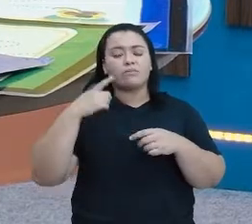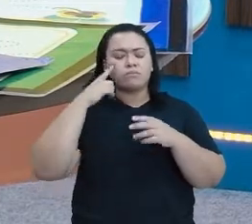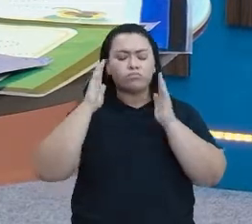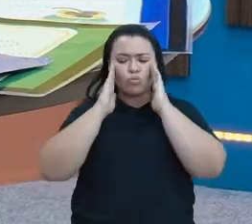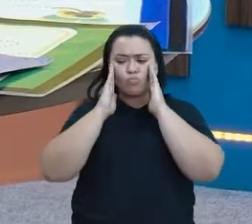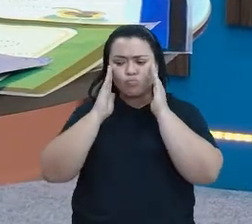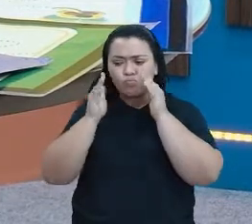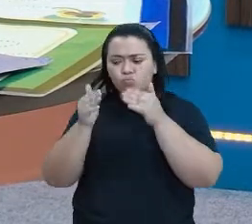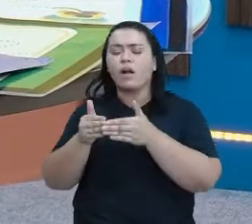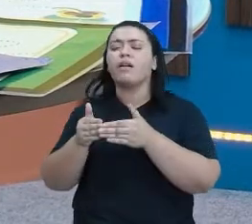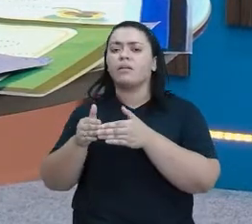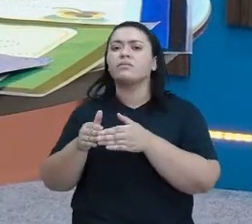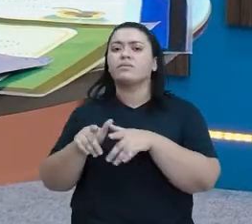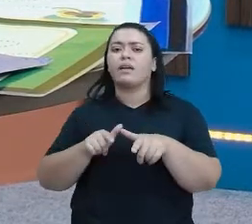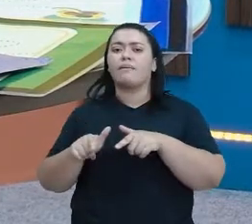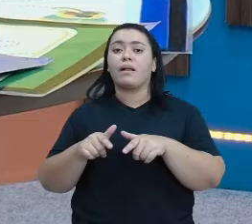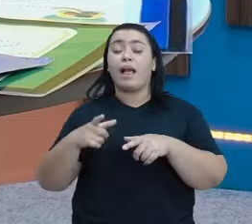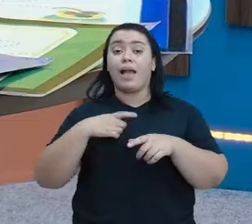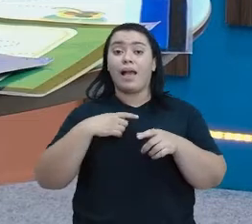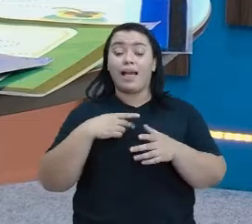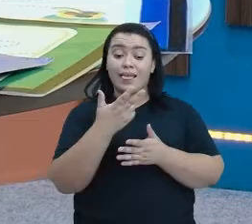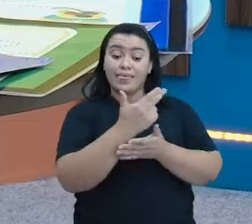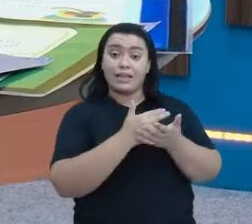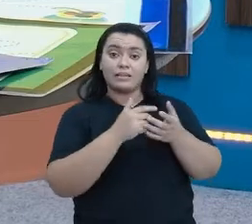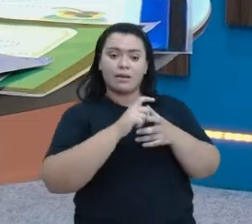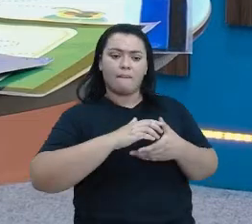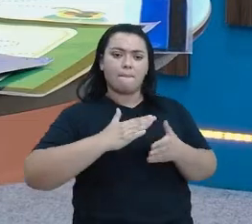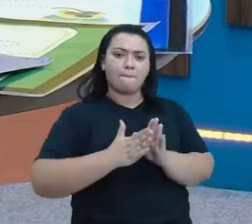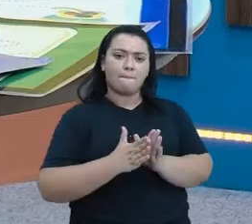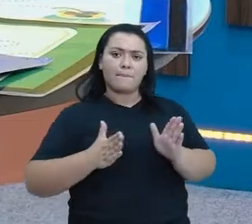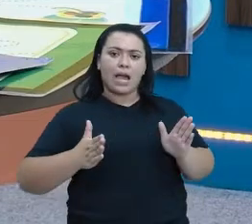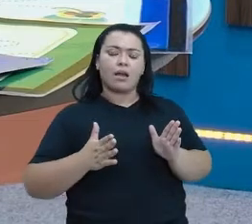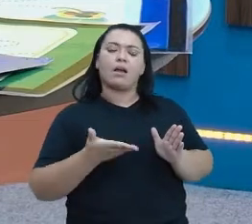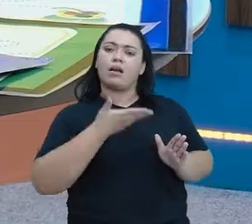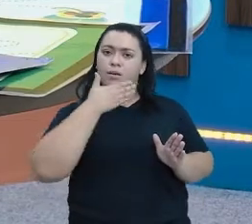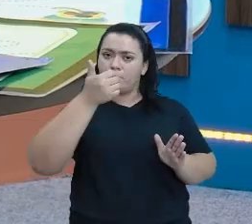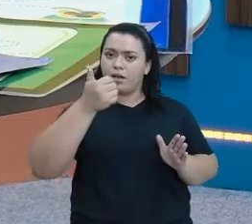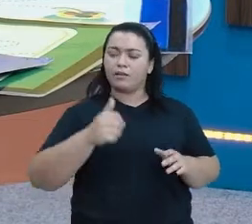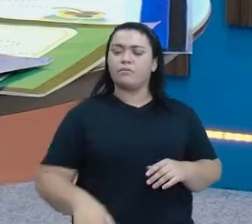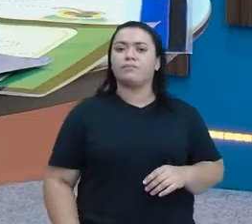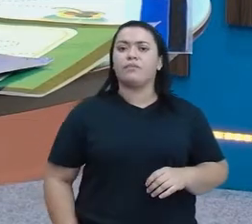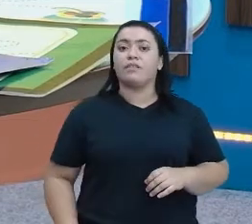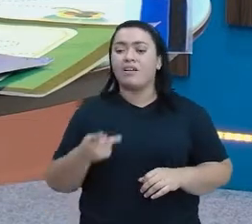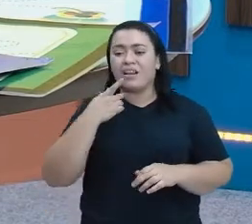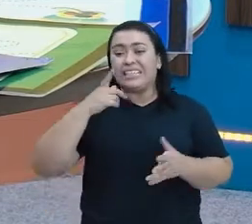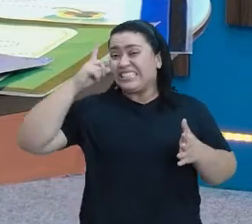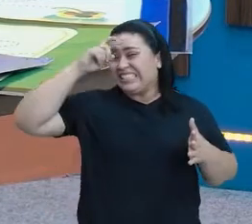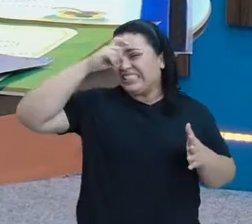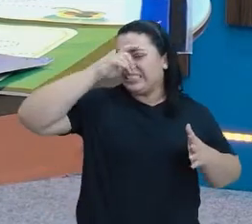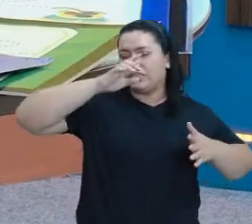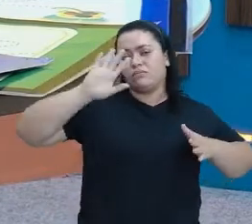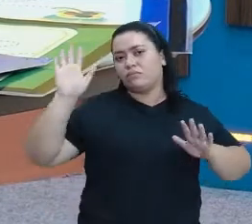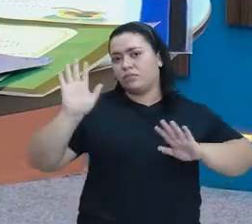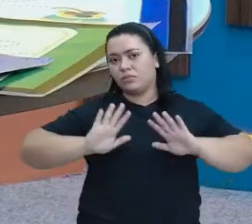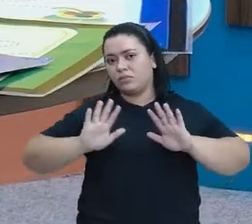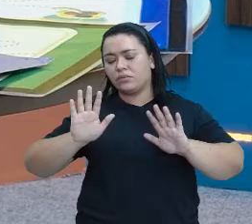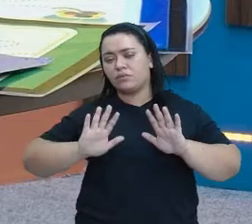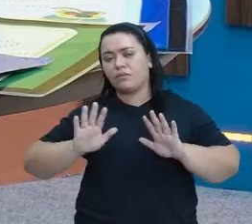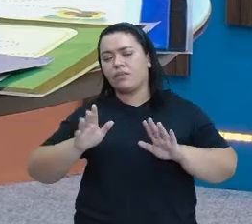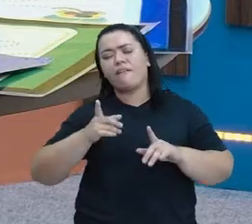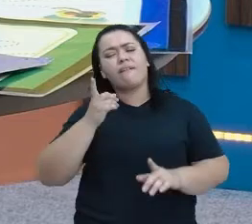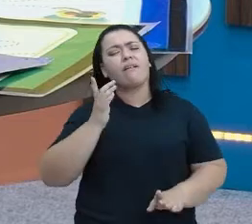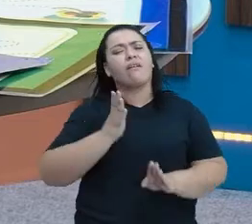é? Quanto maior o desenho, melhor. Nada muito complexo, difícil dele